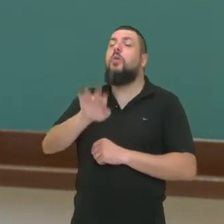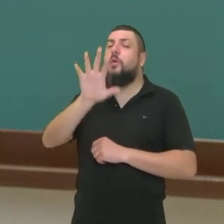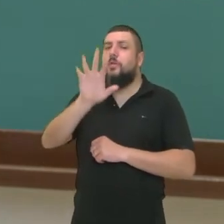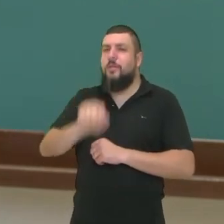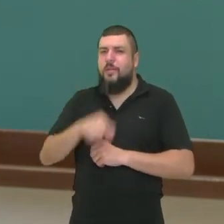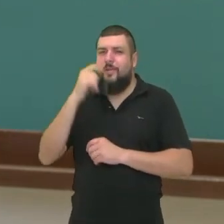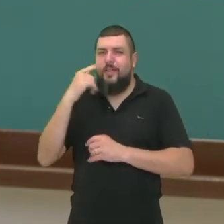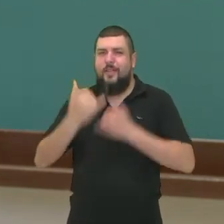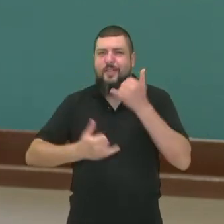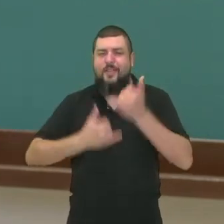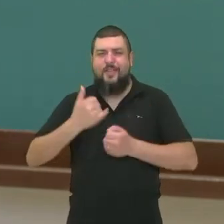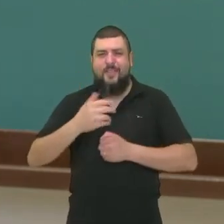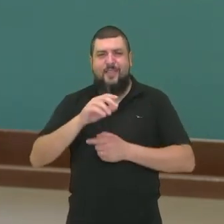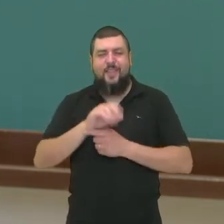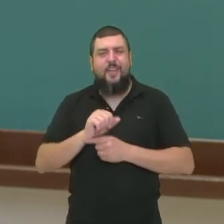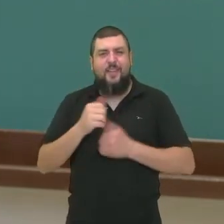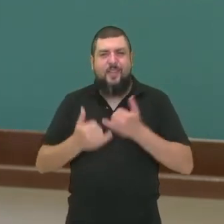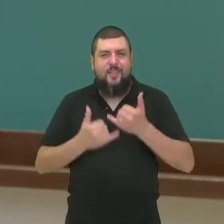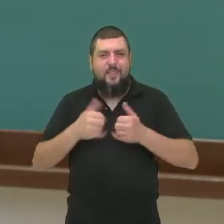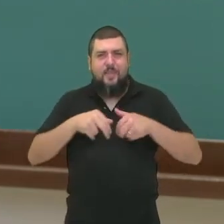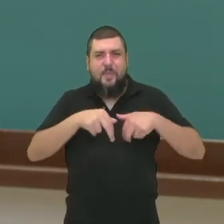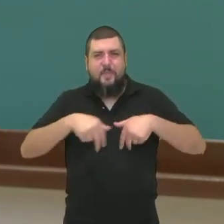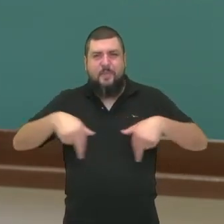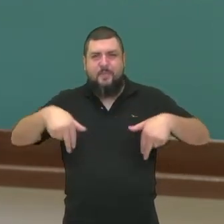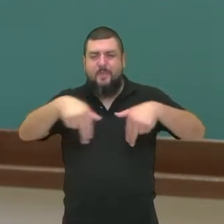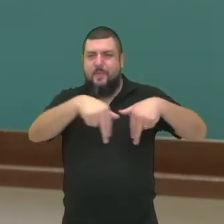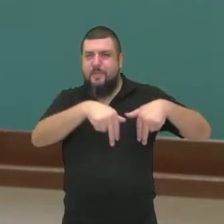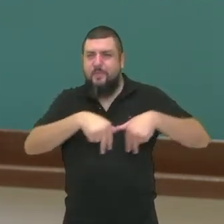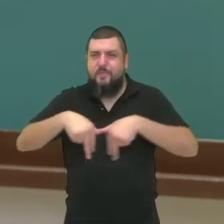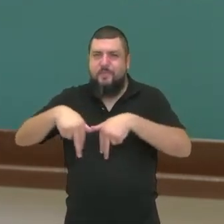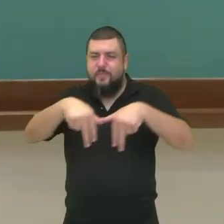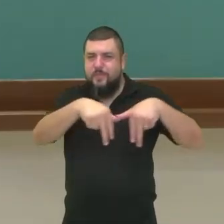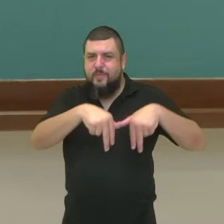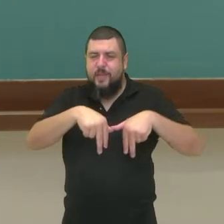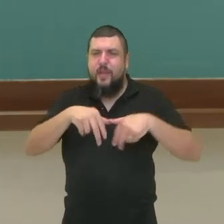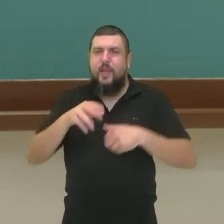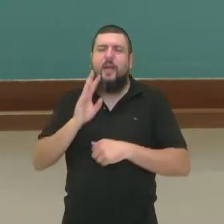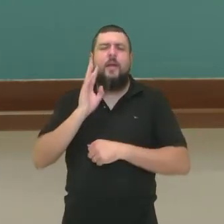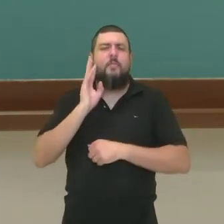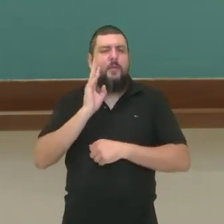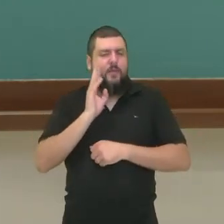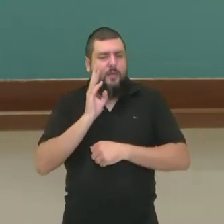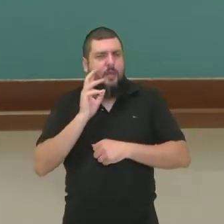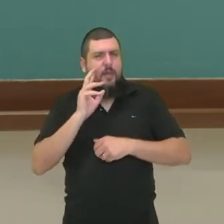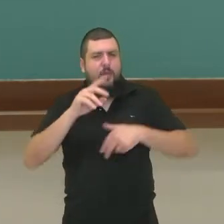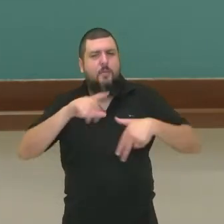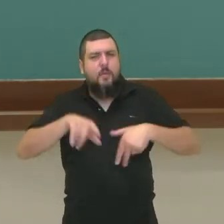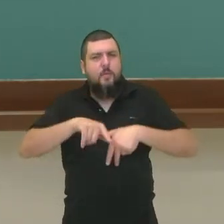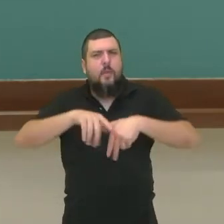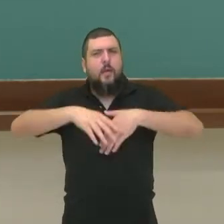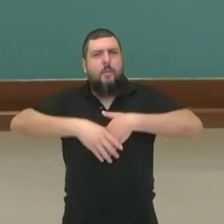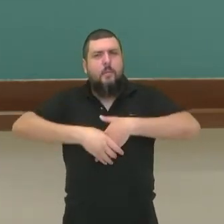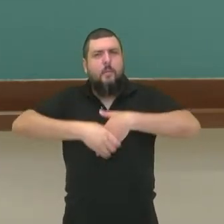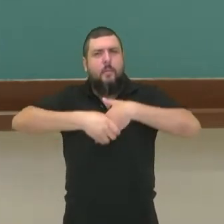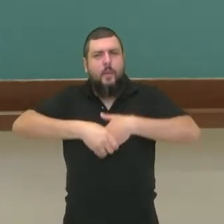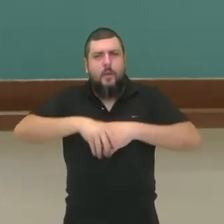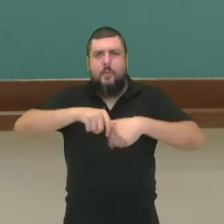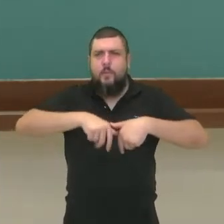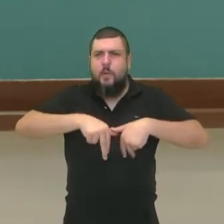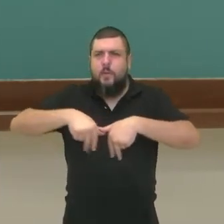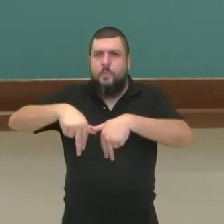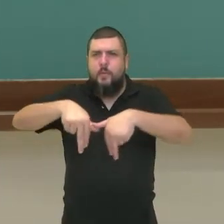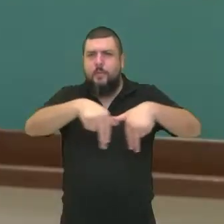nunca brincou de cirandar? Então, se não brincou, brinca, que é muito legal, Todo mundo em roda, com as mãos dadas, dançando e